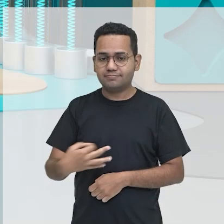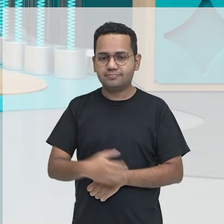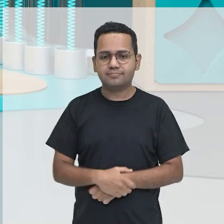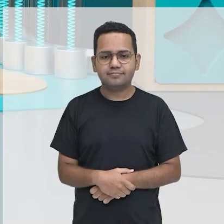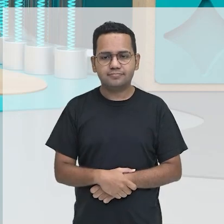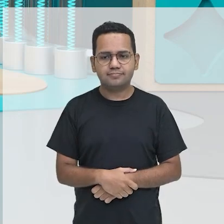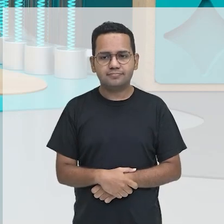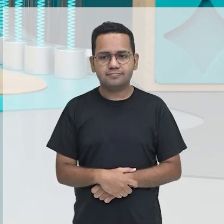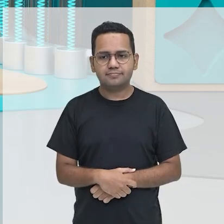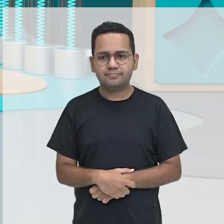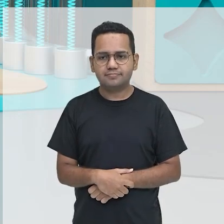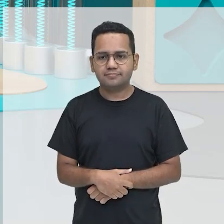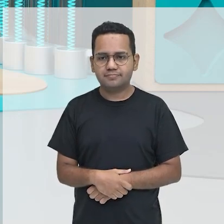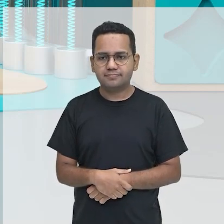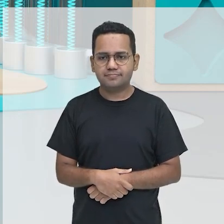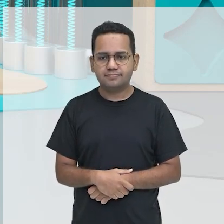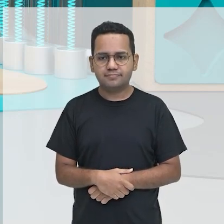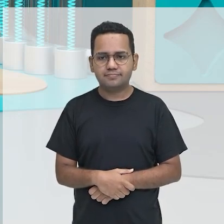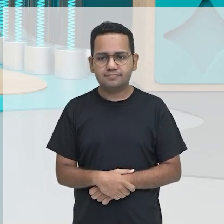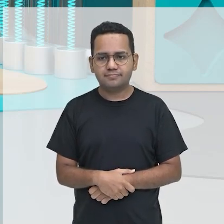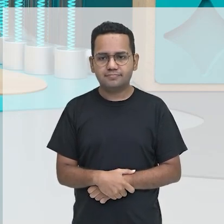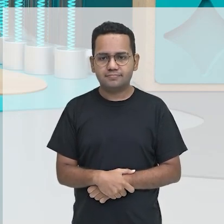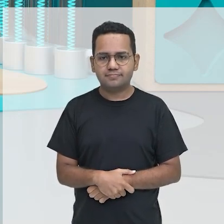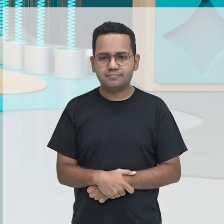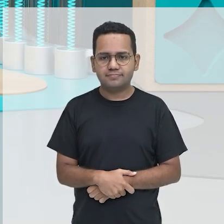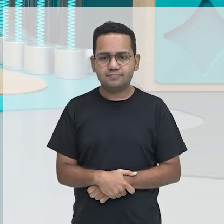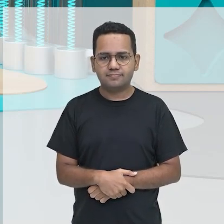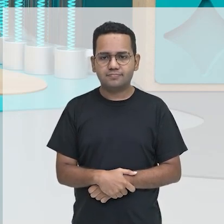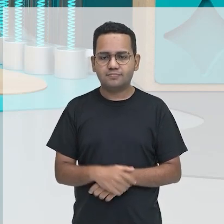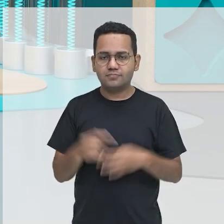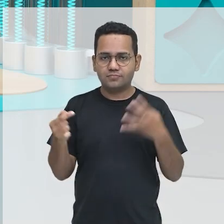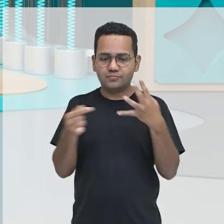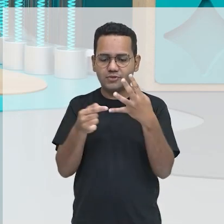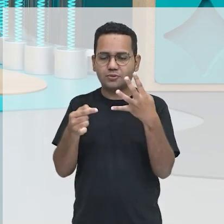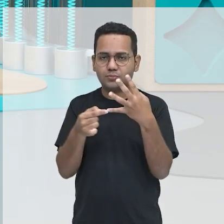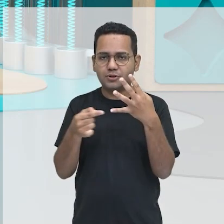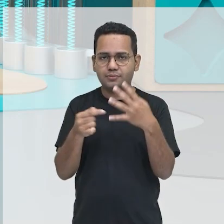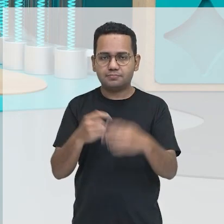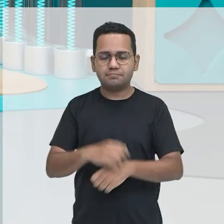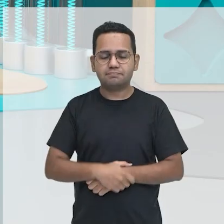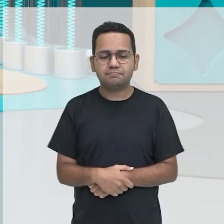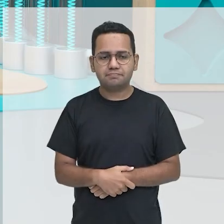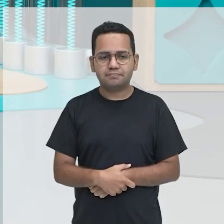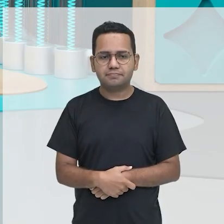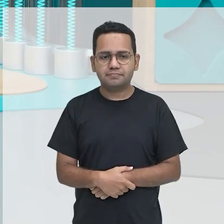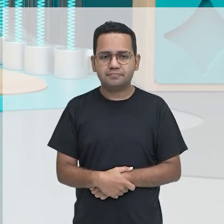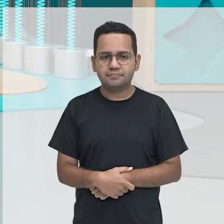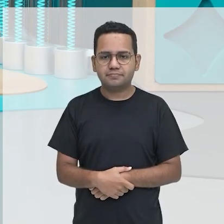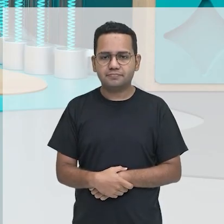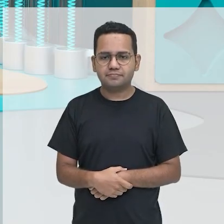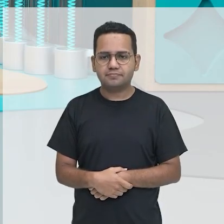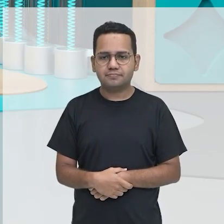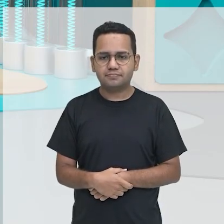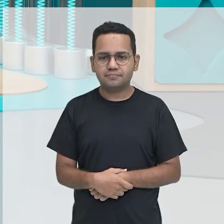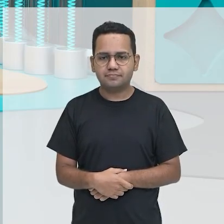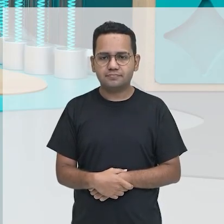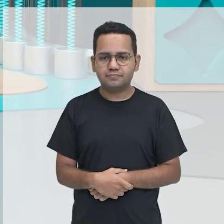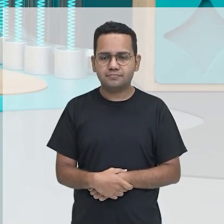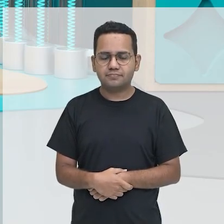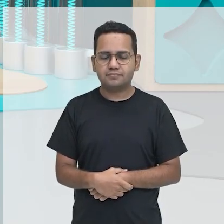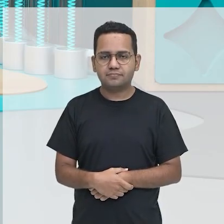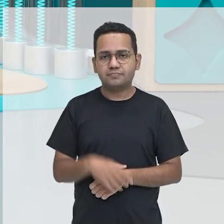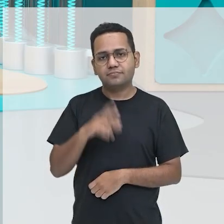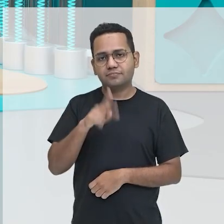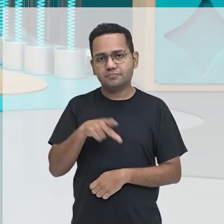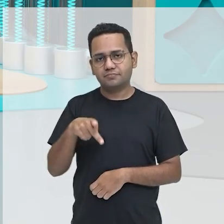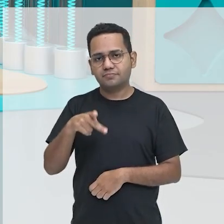Então, esse conectivo, ele indica uma oração subordinada temporal, ok? When the bell rings,